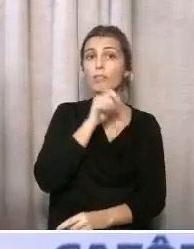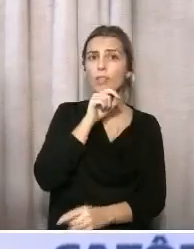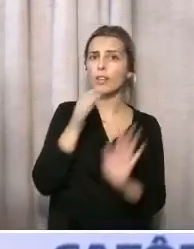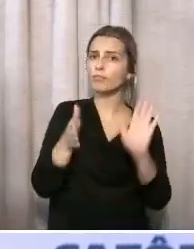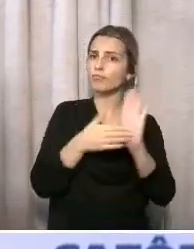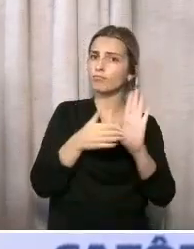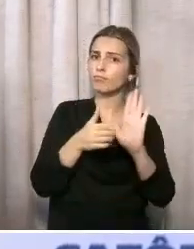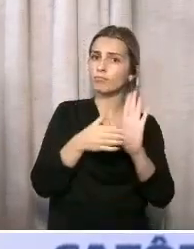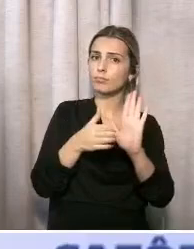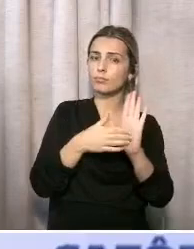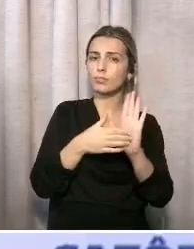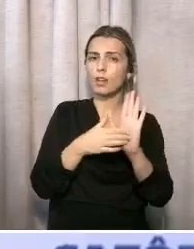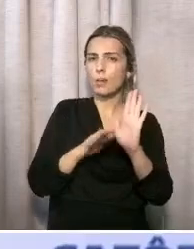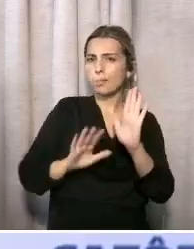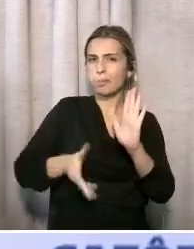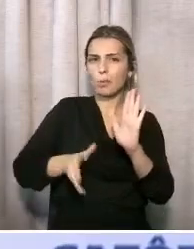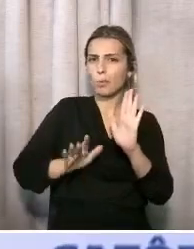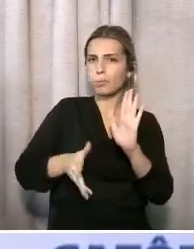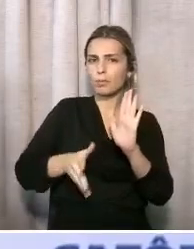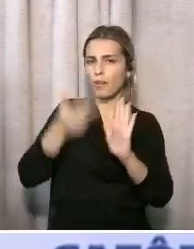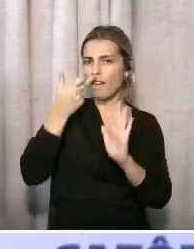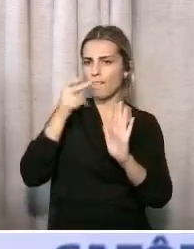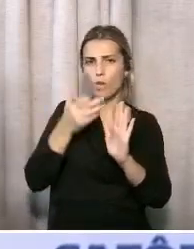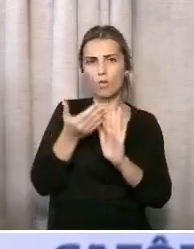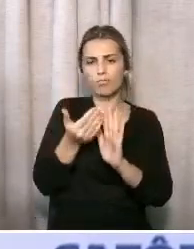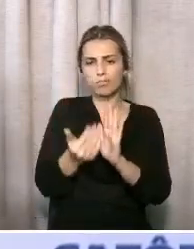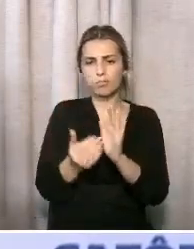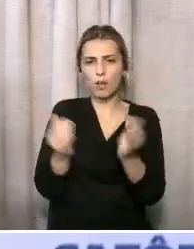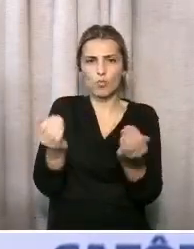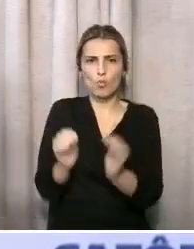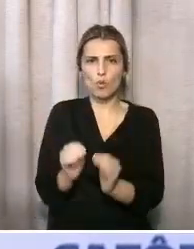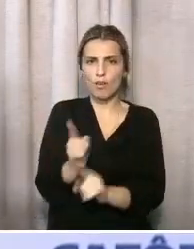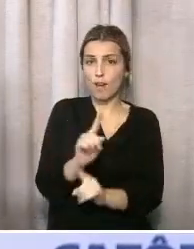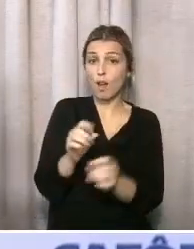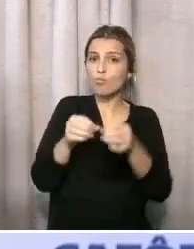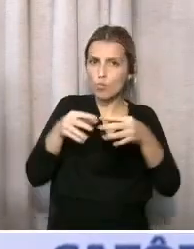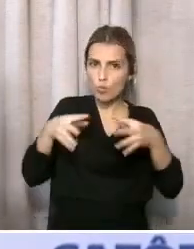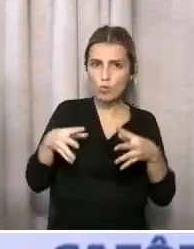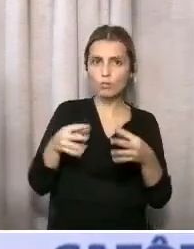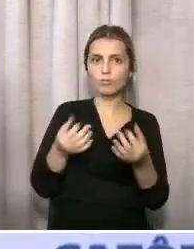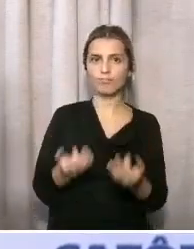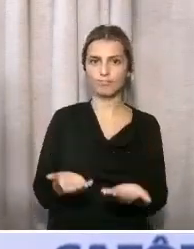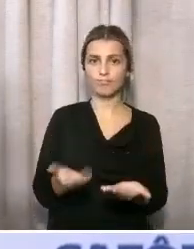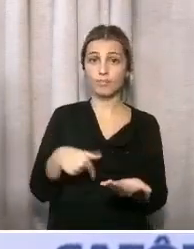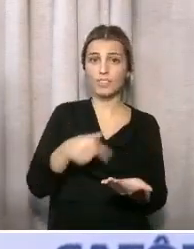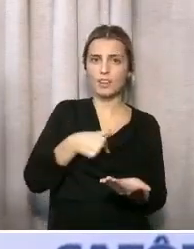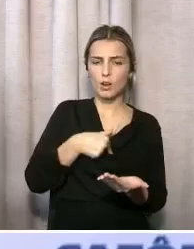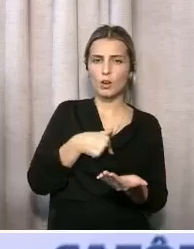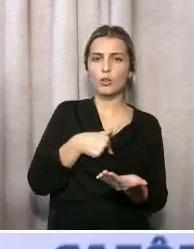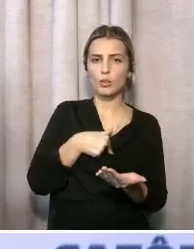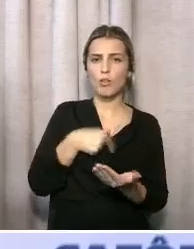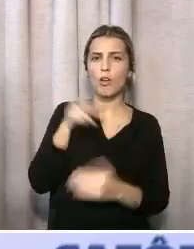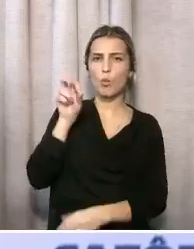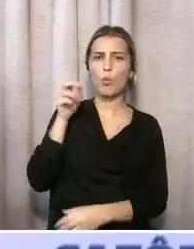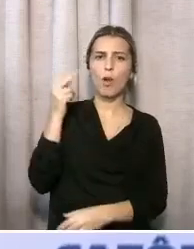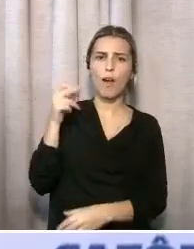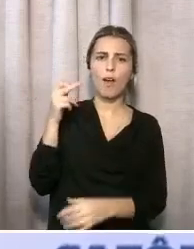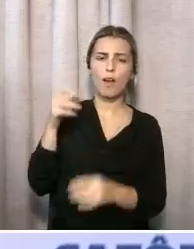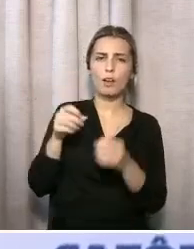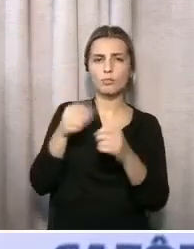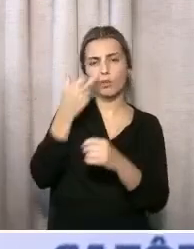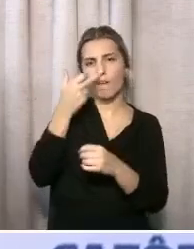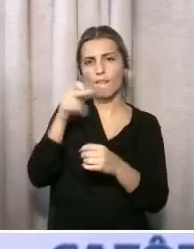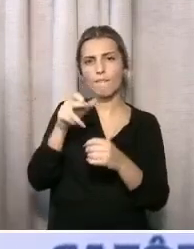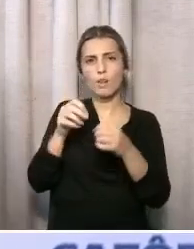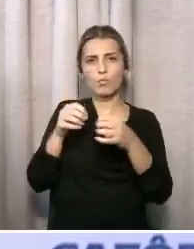que não era preciso não era necessário cortar pensões que era mesmo possível aumentar as pensões e nós fomos ao longo de 8 anos aumentando as pensões não só